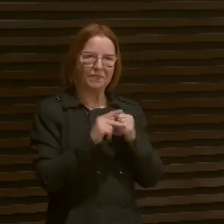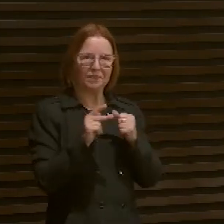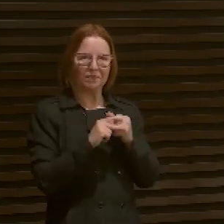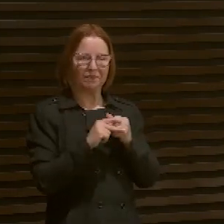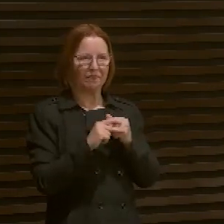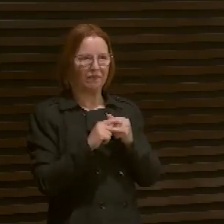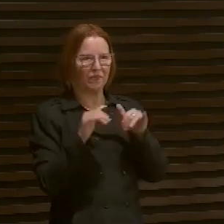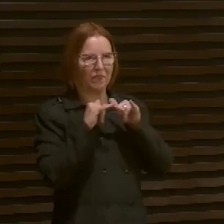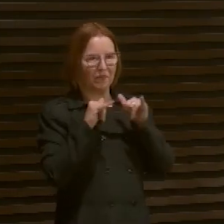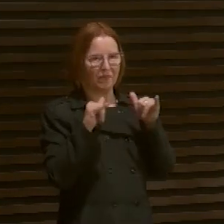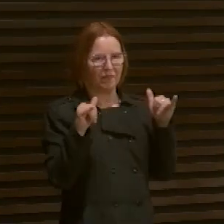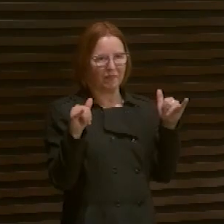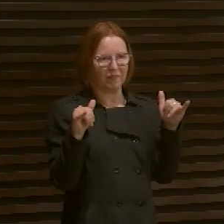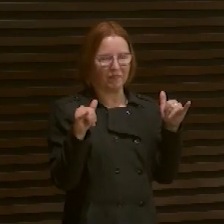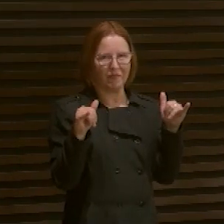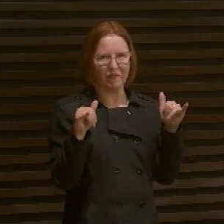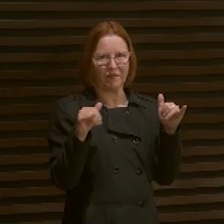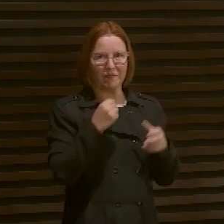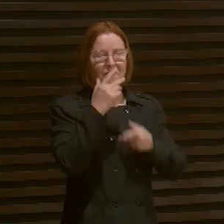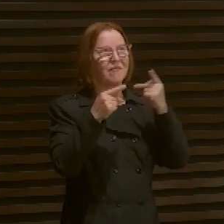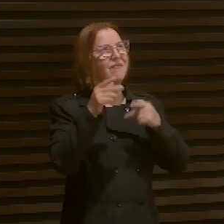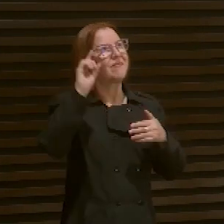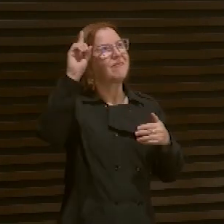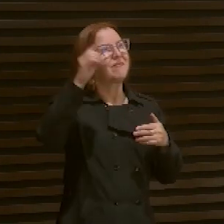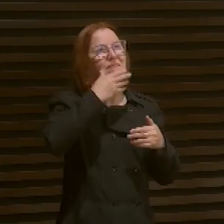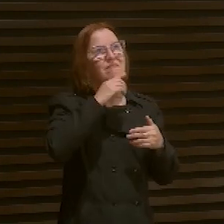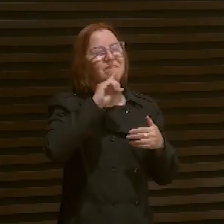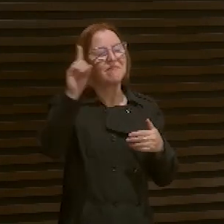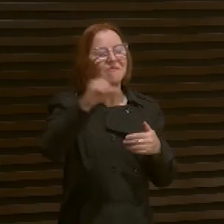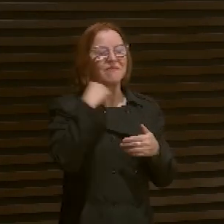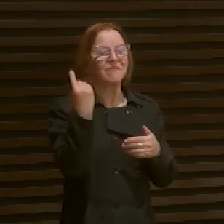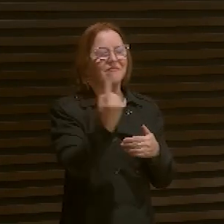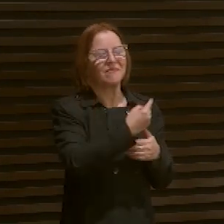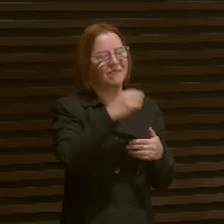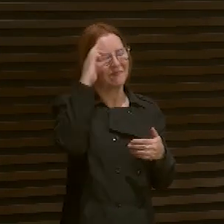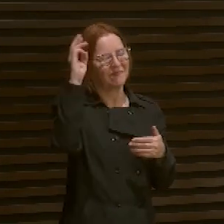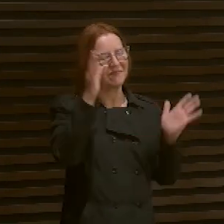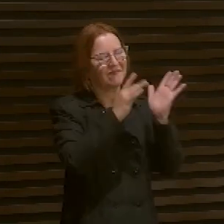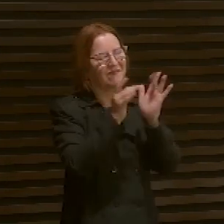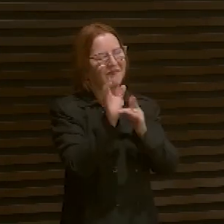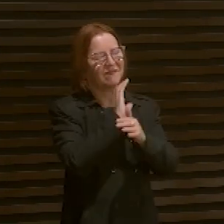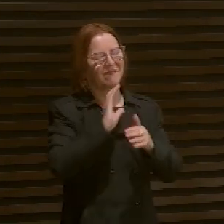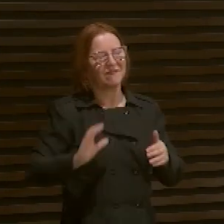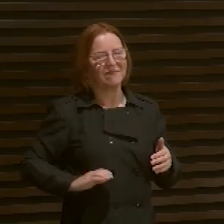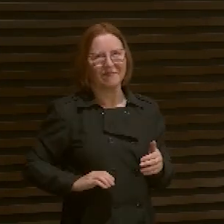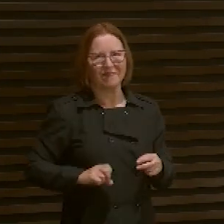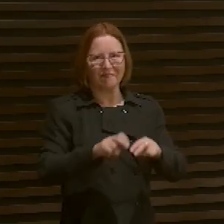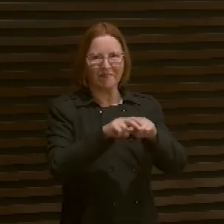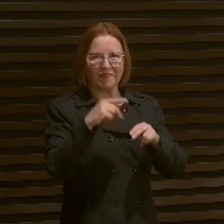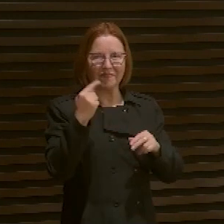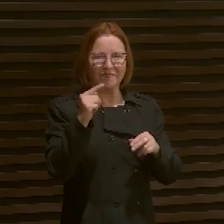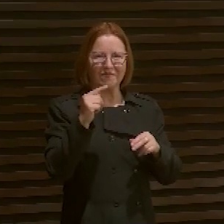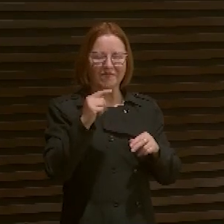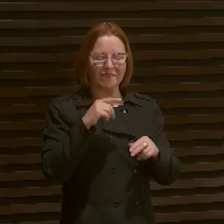Ele vai dizer assim: bendito o Deus e Pai de nosso Senhor Jesus Cristo, que segundo a sua